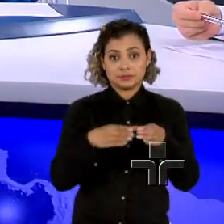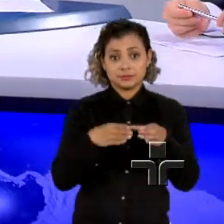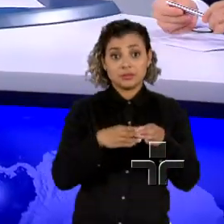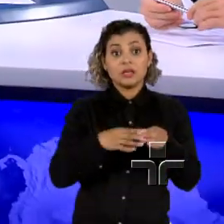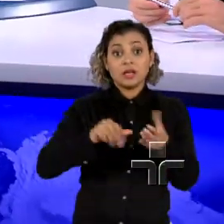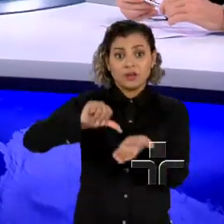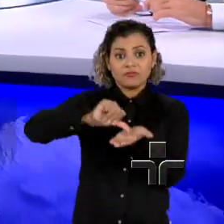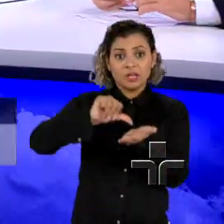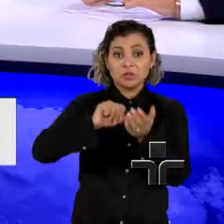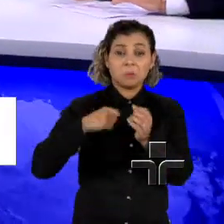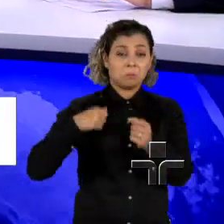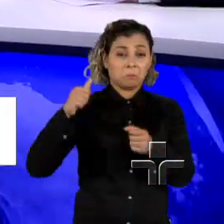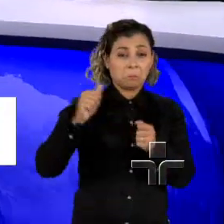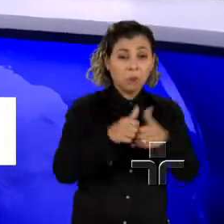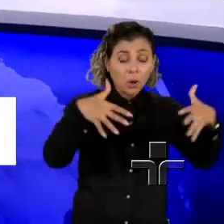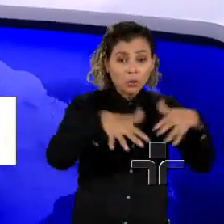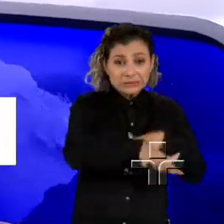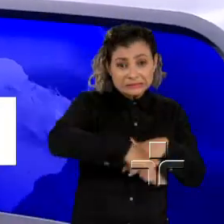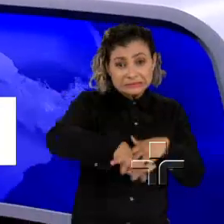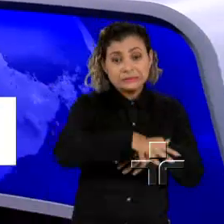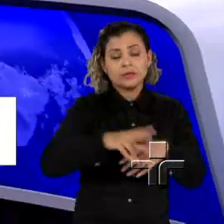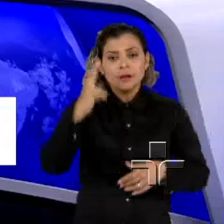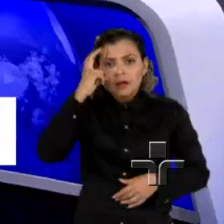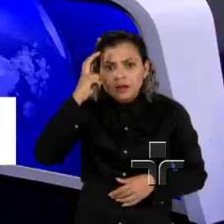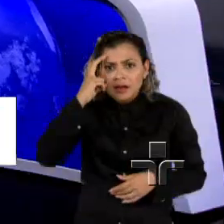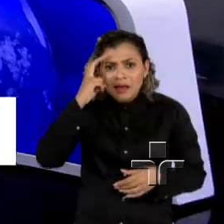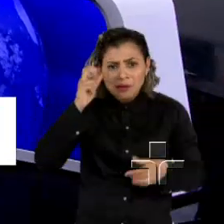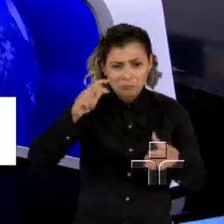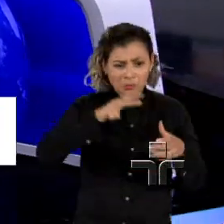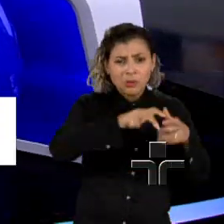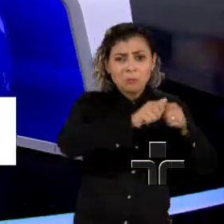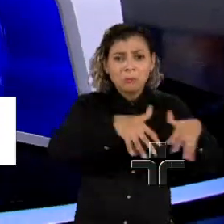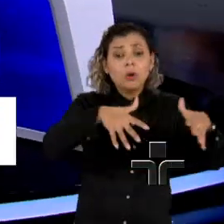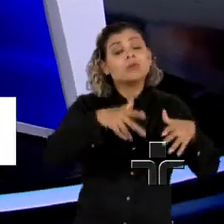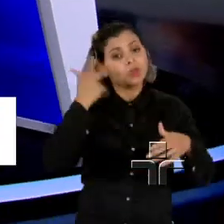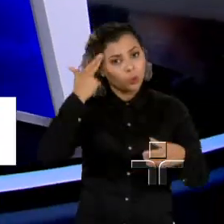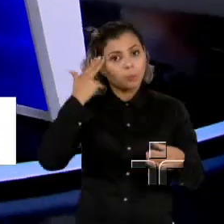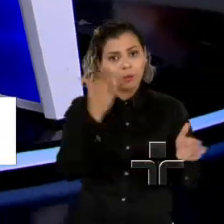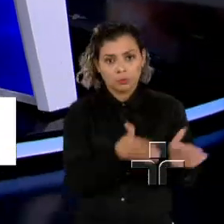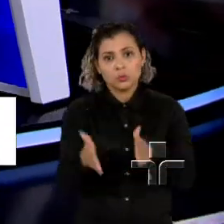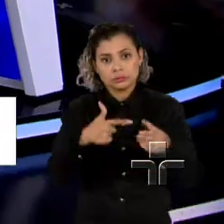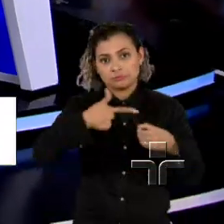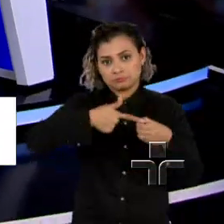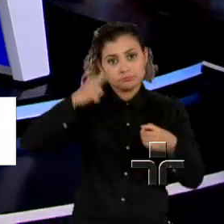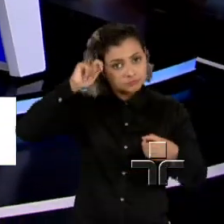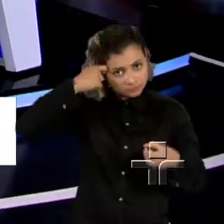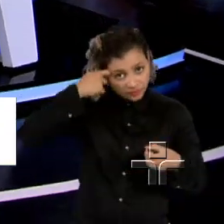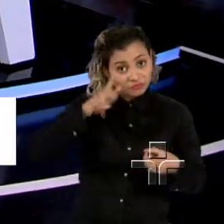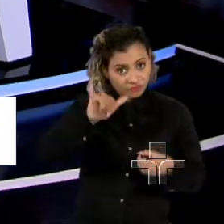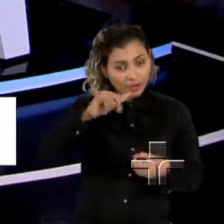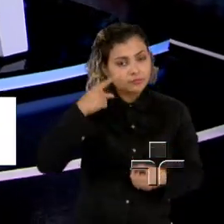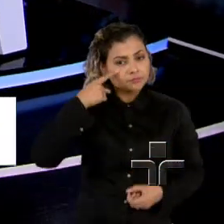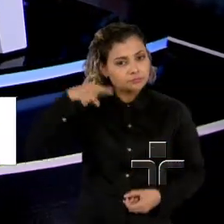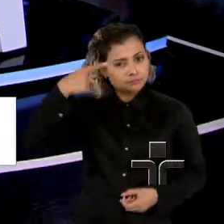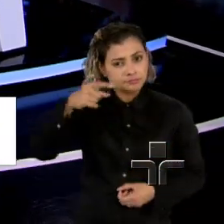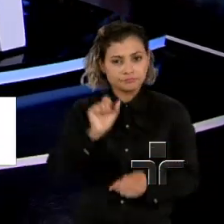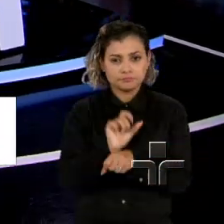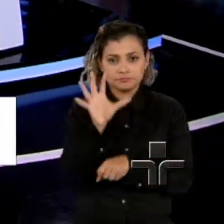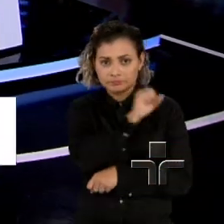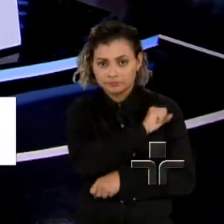E ainda, a Arábia Saudita diz que produção do petróleo será normalizada até o fim da semana. Aguarde que nós voltamos já